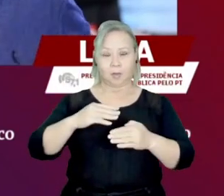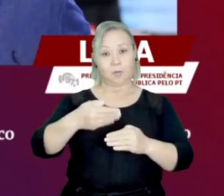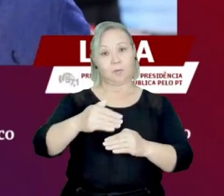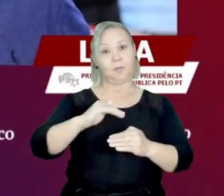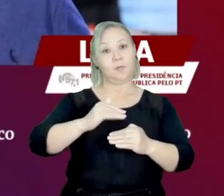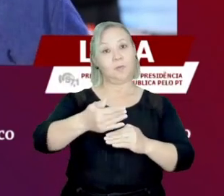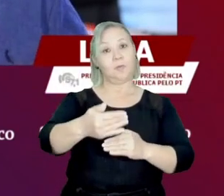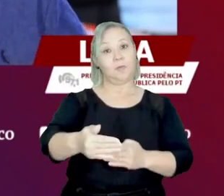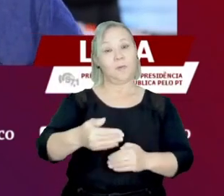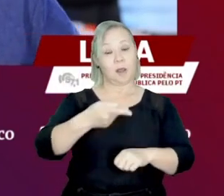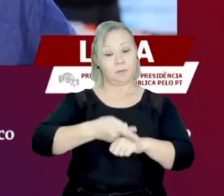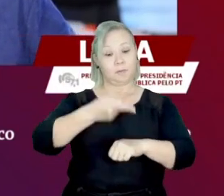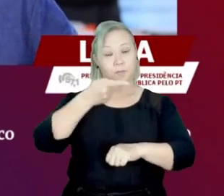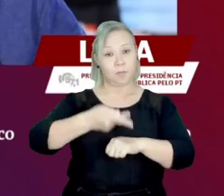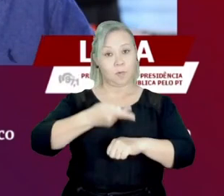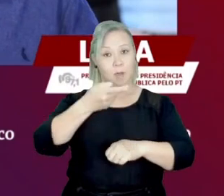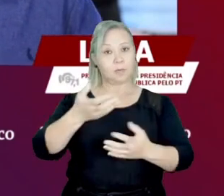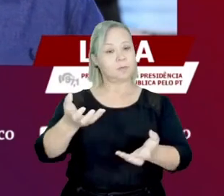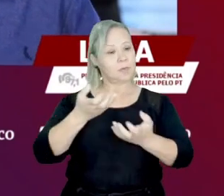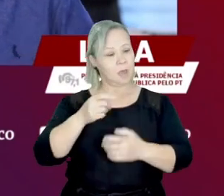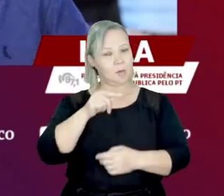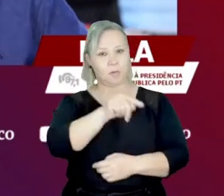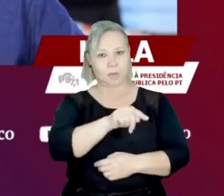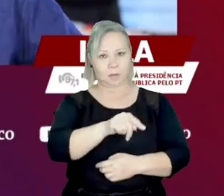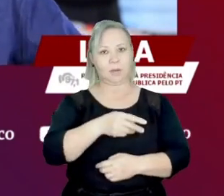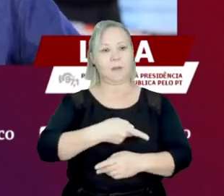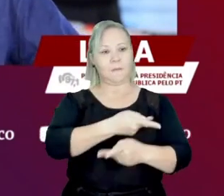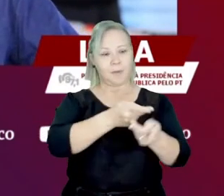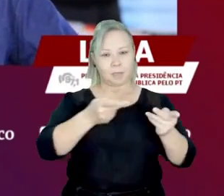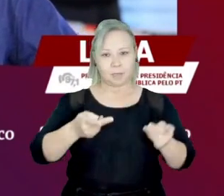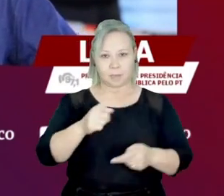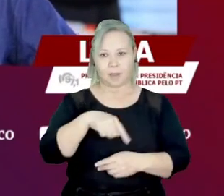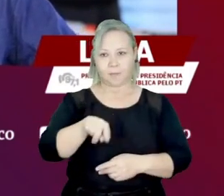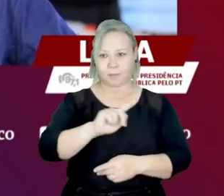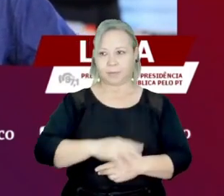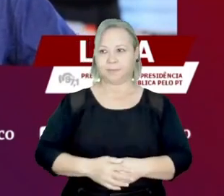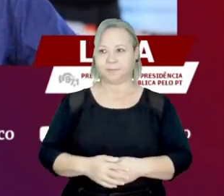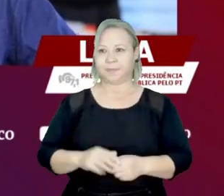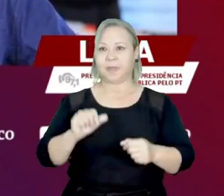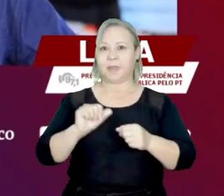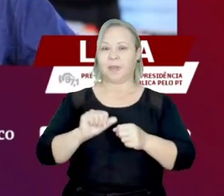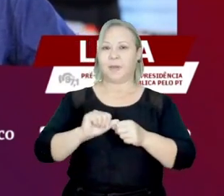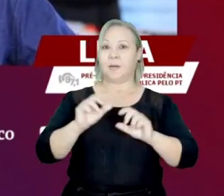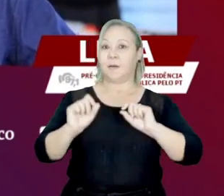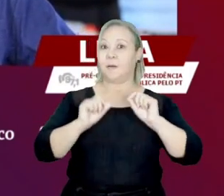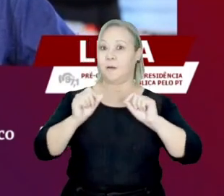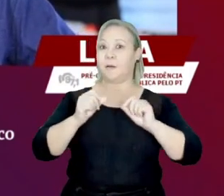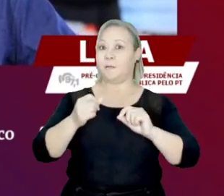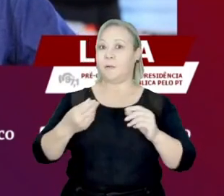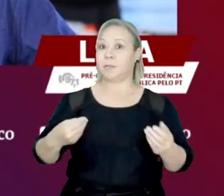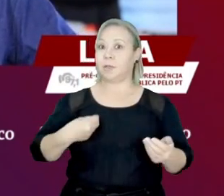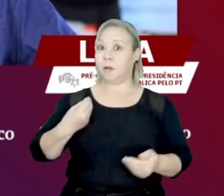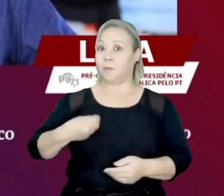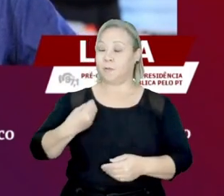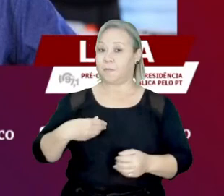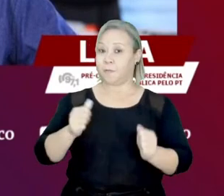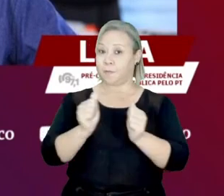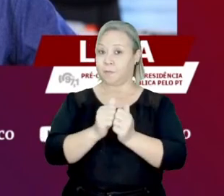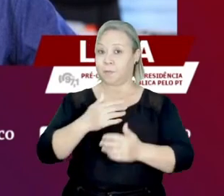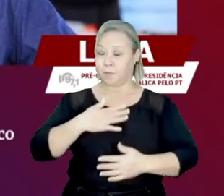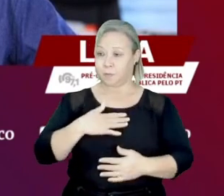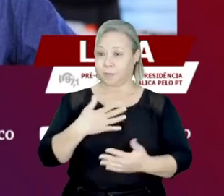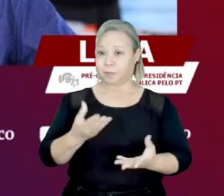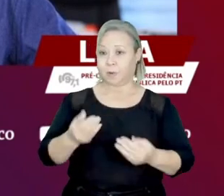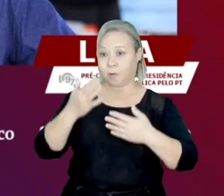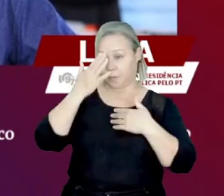obrigado. Sempre simpática a sua assessoria. Obrigado por atender a Itatiaia e poder falar com o público do Vale do Aço. A Itatiaia,